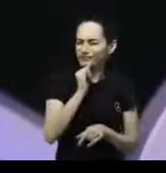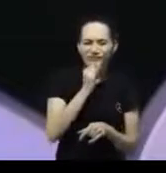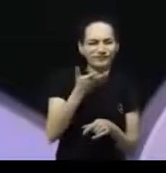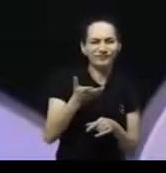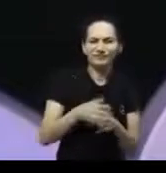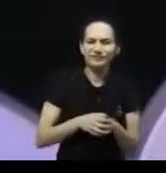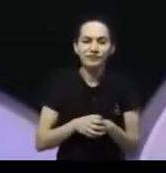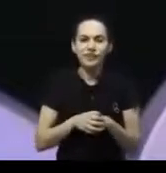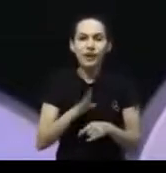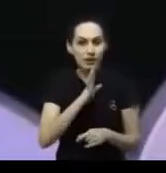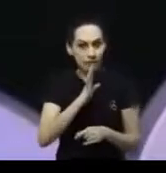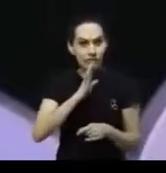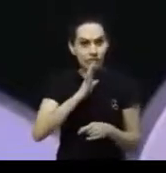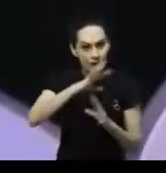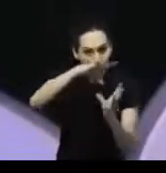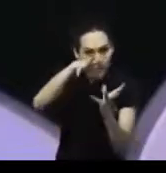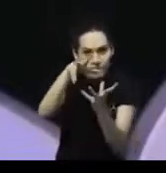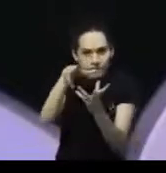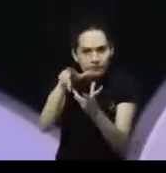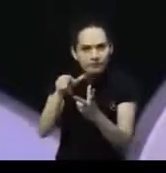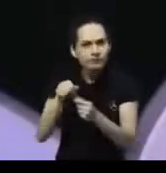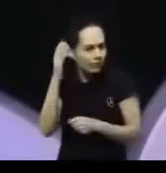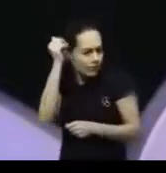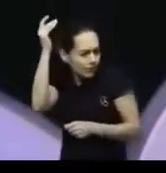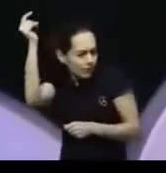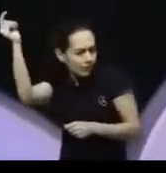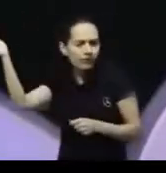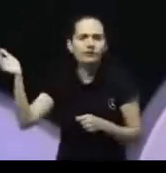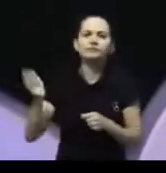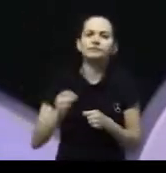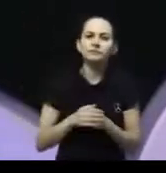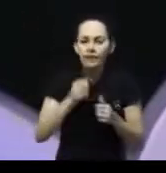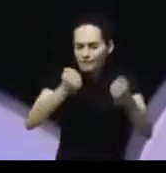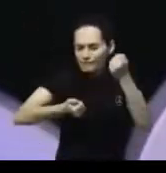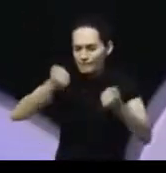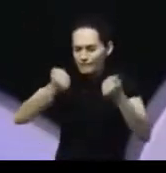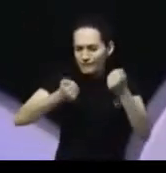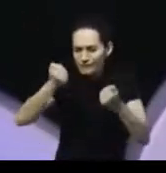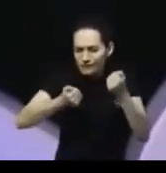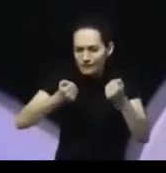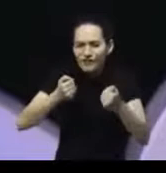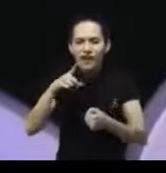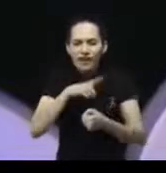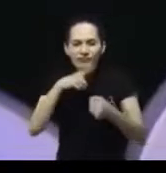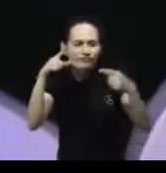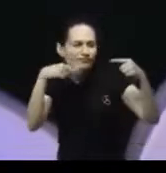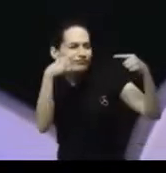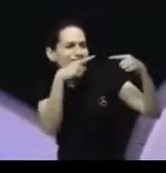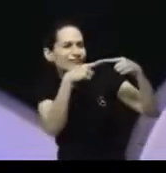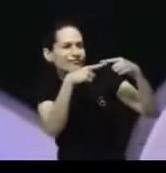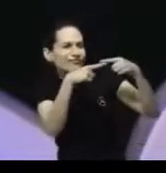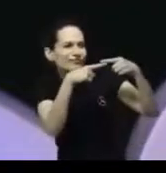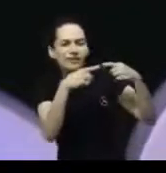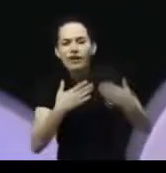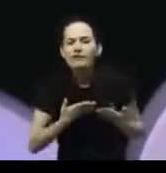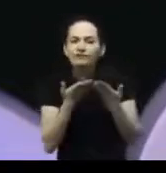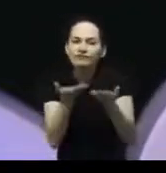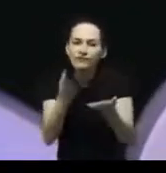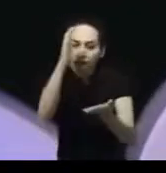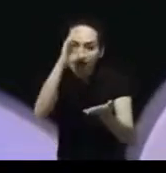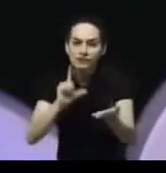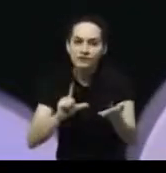tornaram ícones mundialmente consagrados veículos que tem uma Nobre missão a oferecer aos clientes